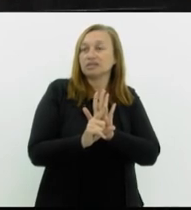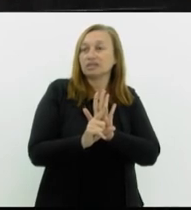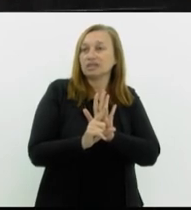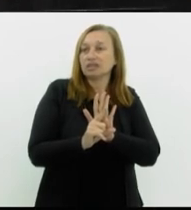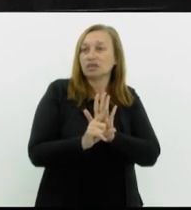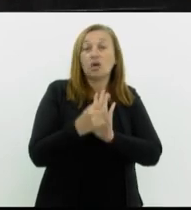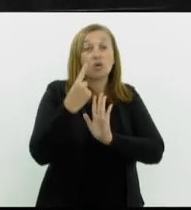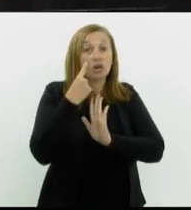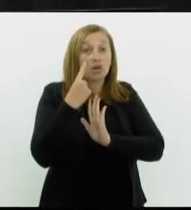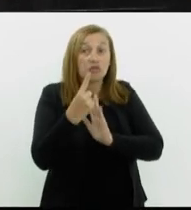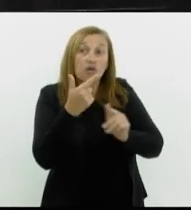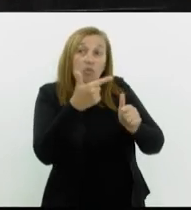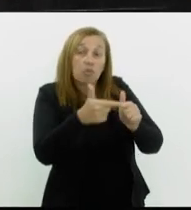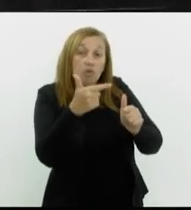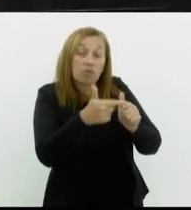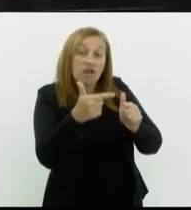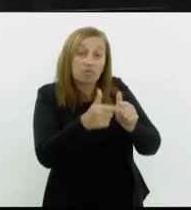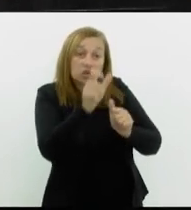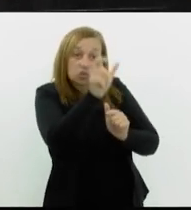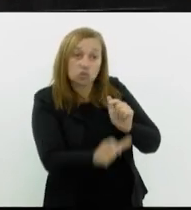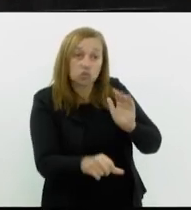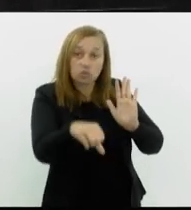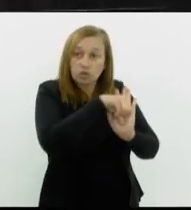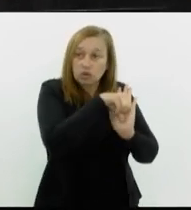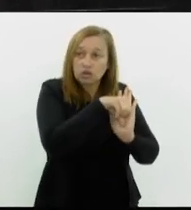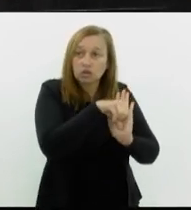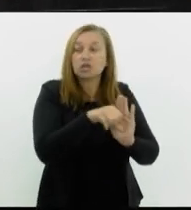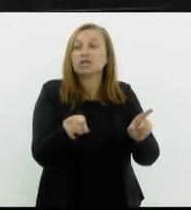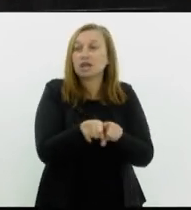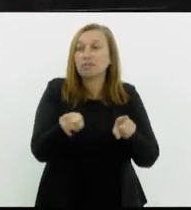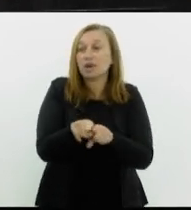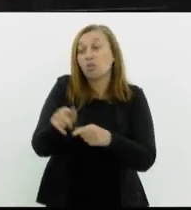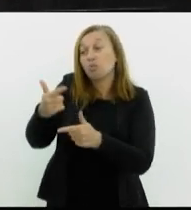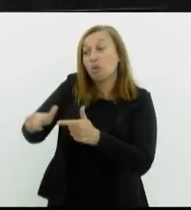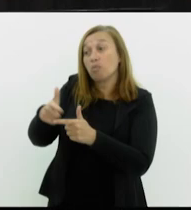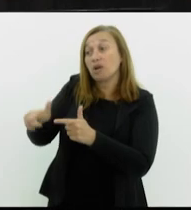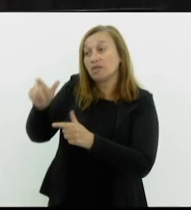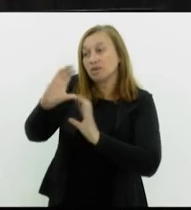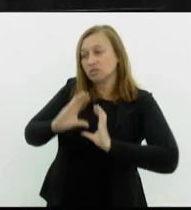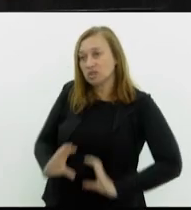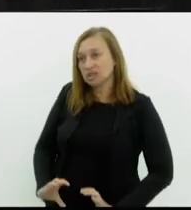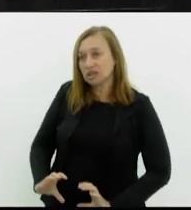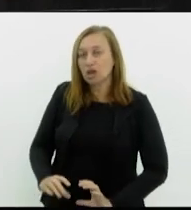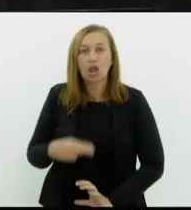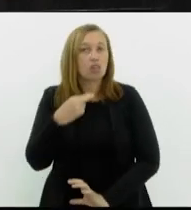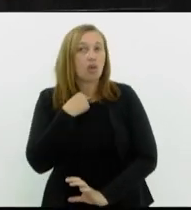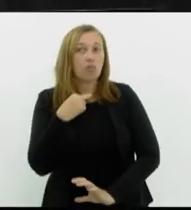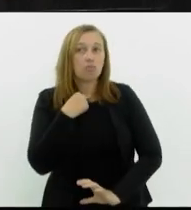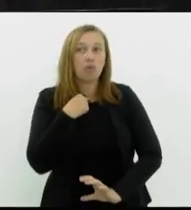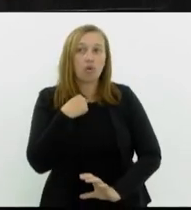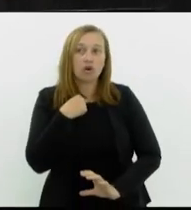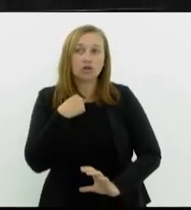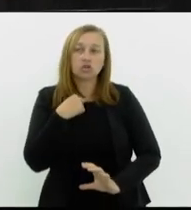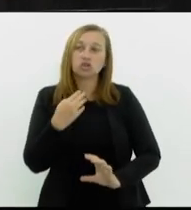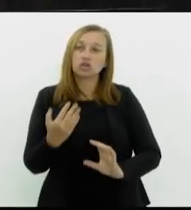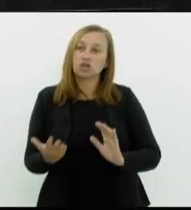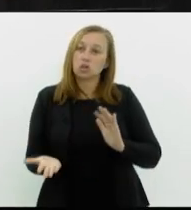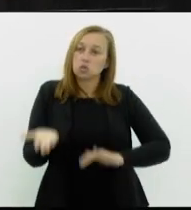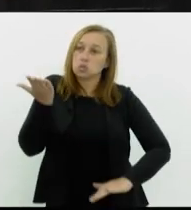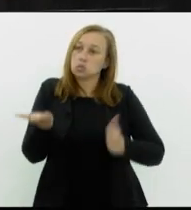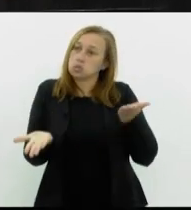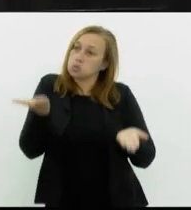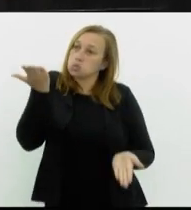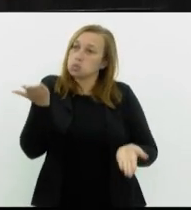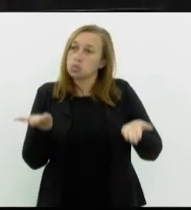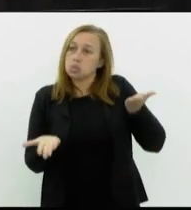que veja o problema do criminoso e o problema do cidadão. Você não pode criar um desbalanceamento nisso. E é